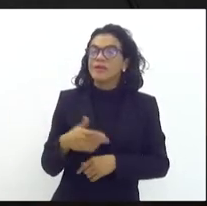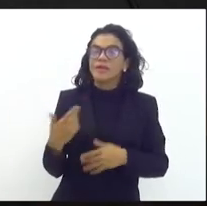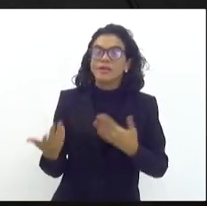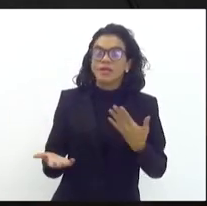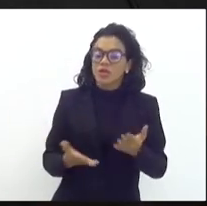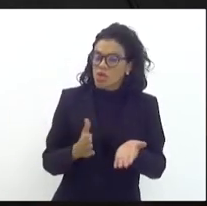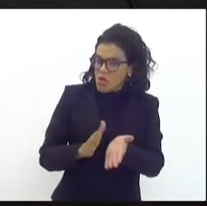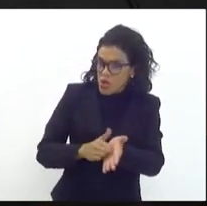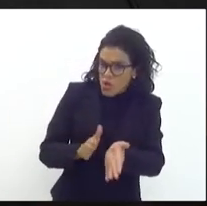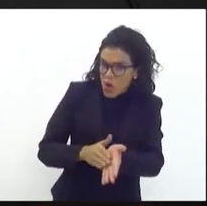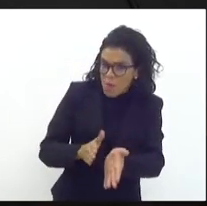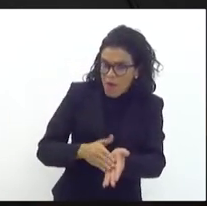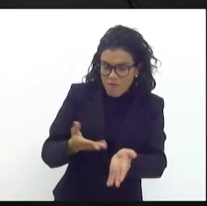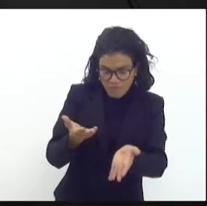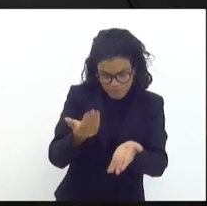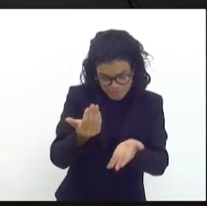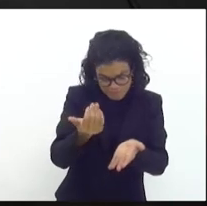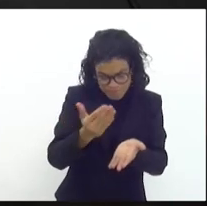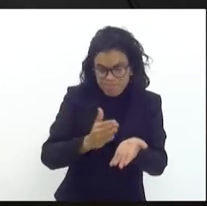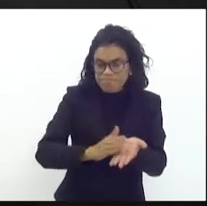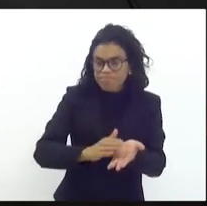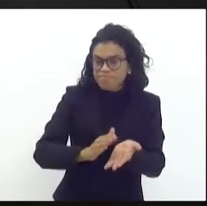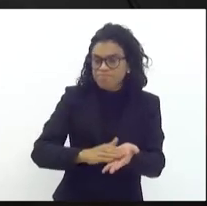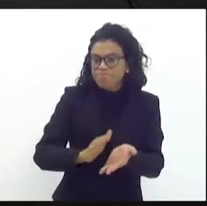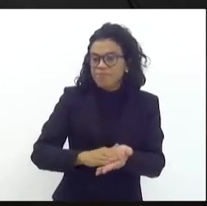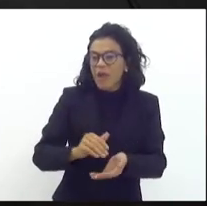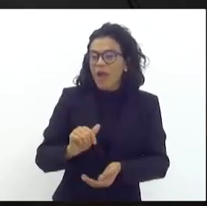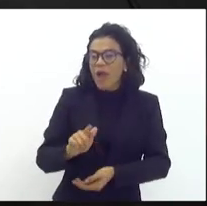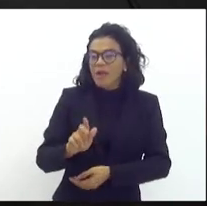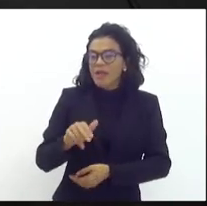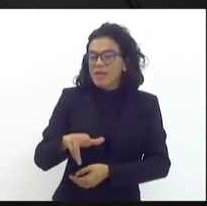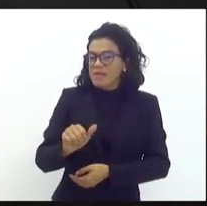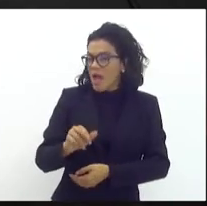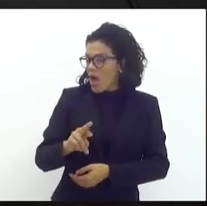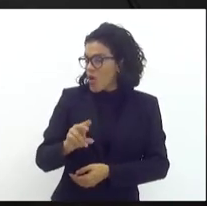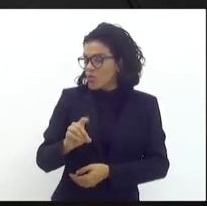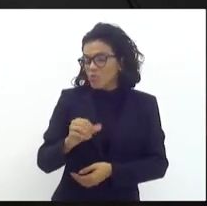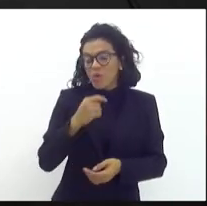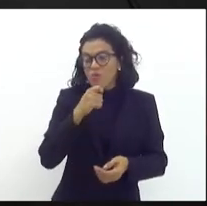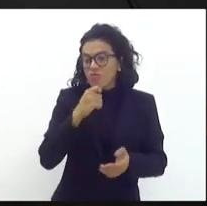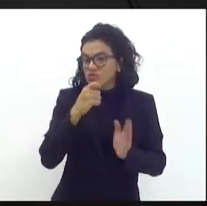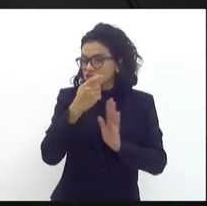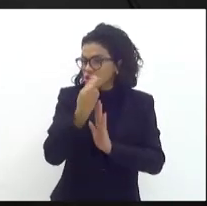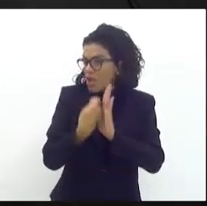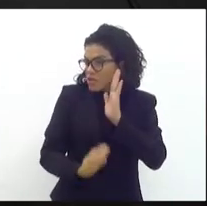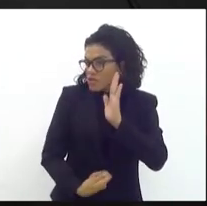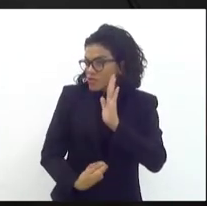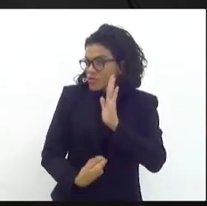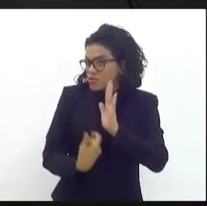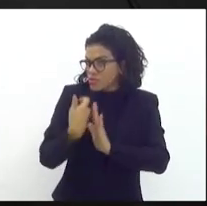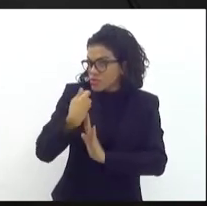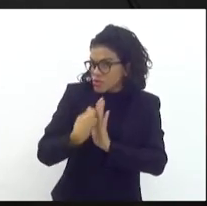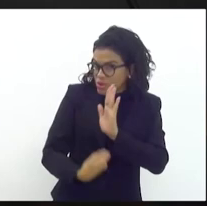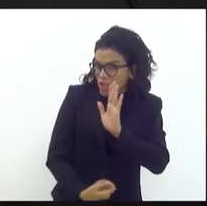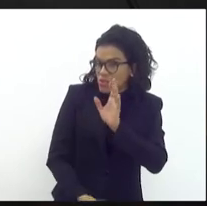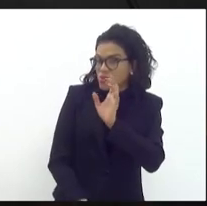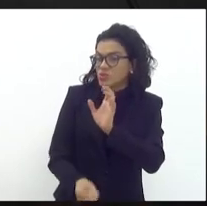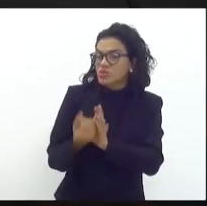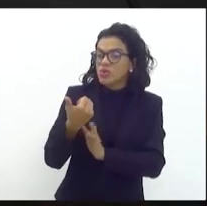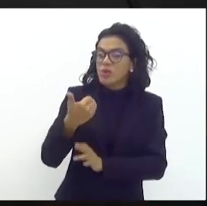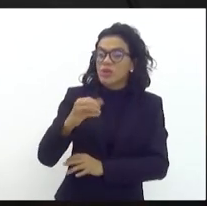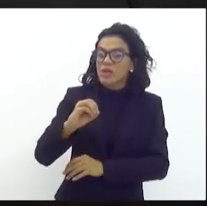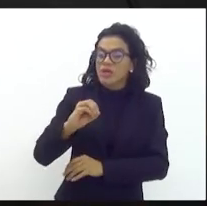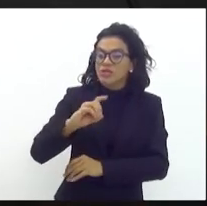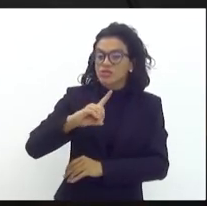cobrava do Agnaldo Ribeiro o texto não tinha texto o texto surgiu dez dias